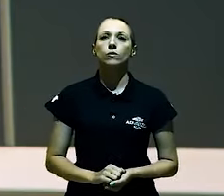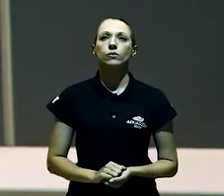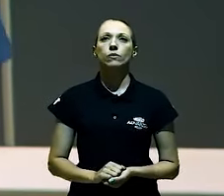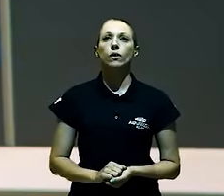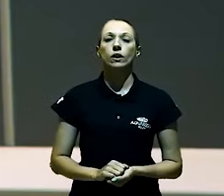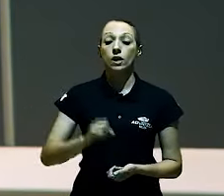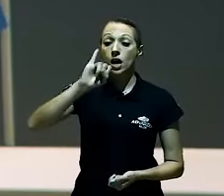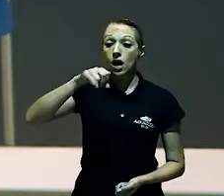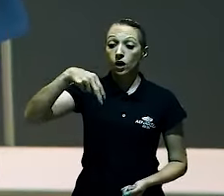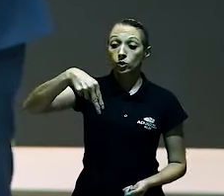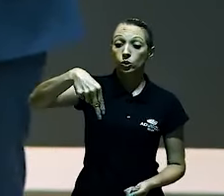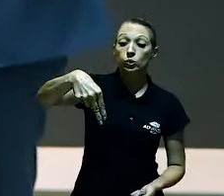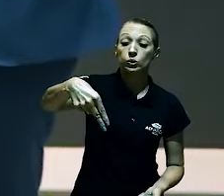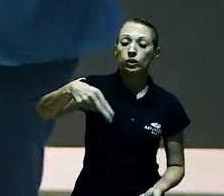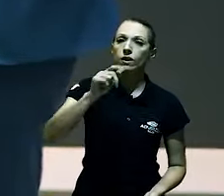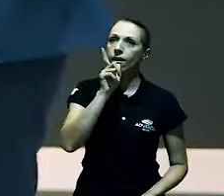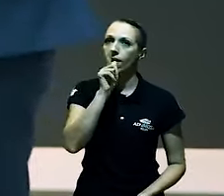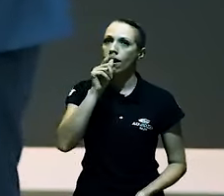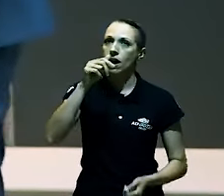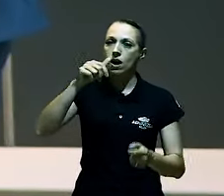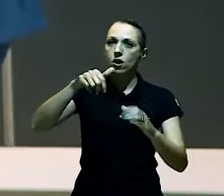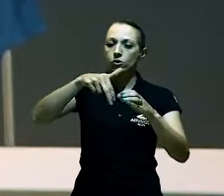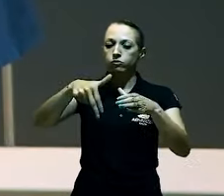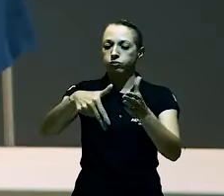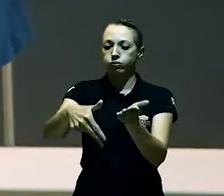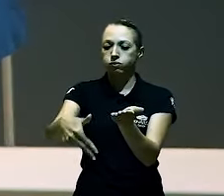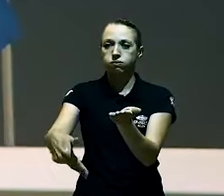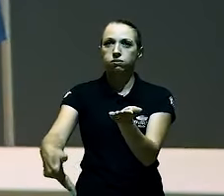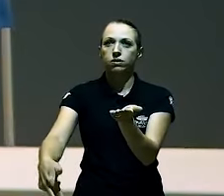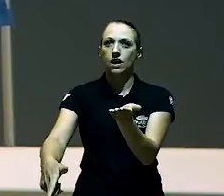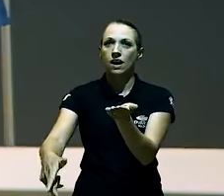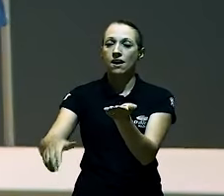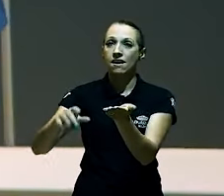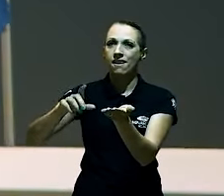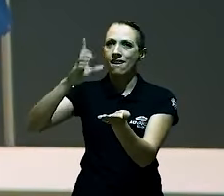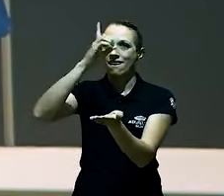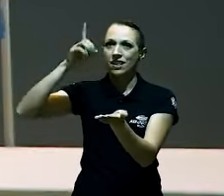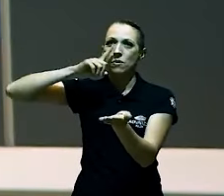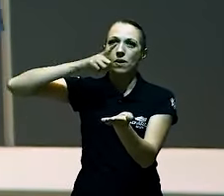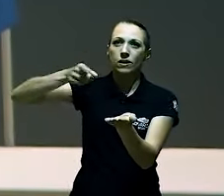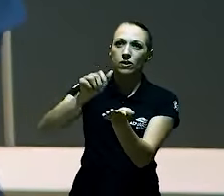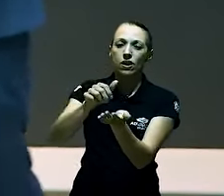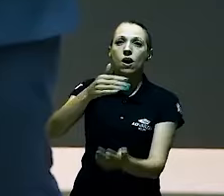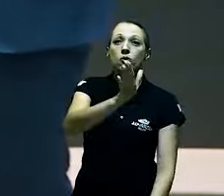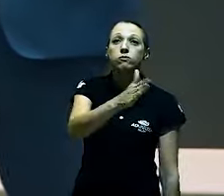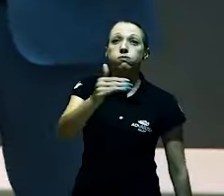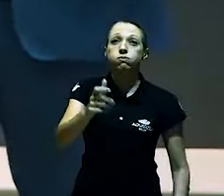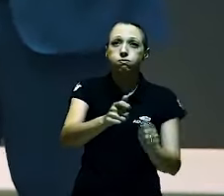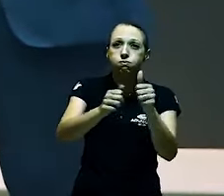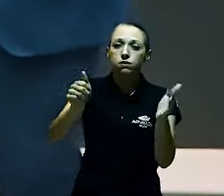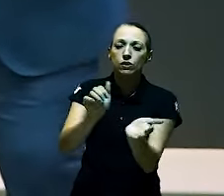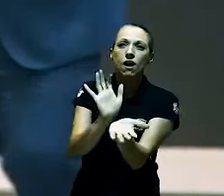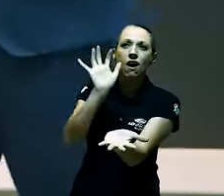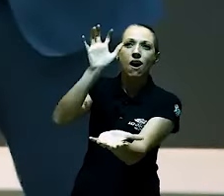bravio, quando Jonas cai na água, a tendência era morrer afogado, mas Deus calculou, Deus ordenou o peixe. Jonas estava dizendo: